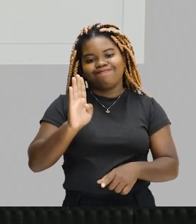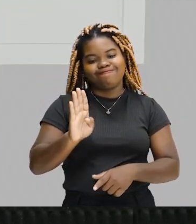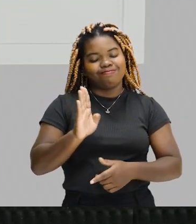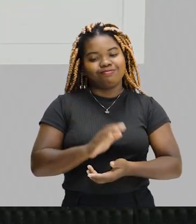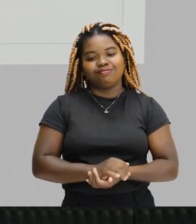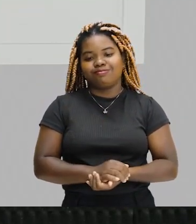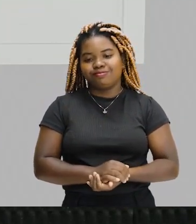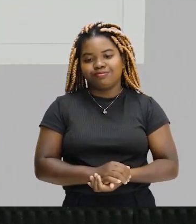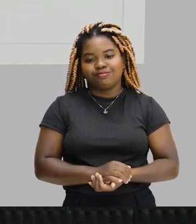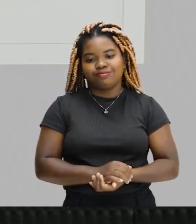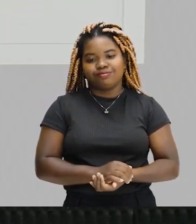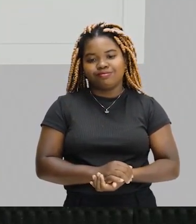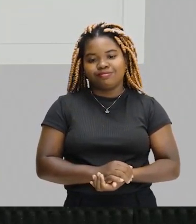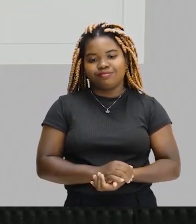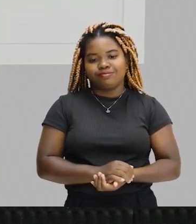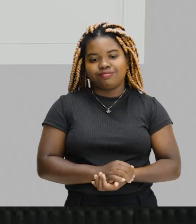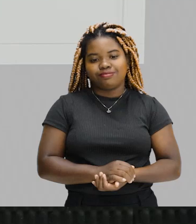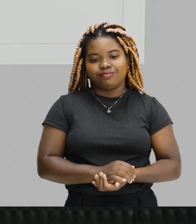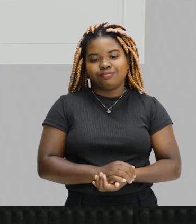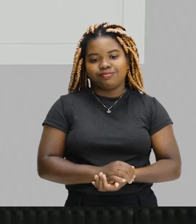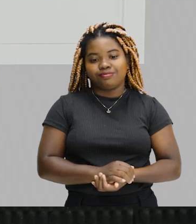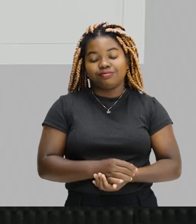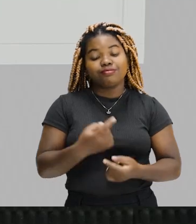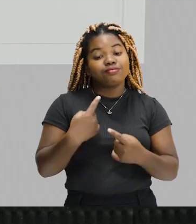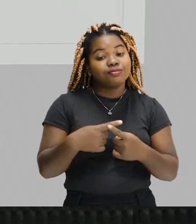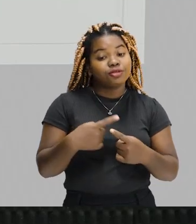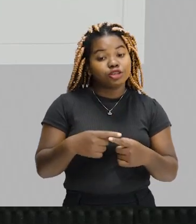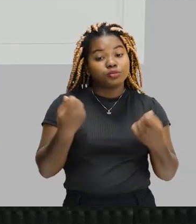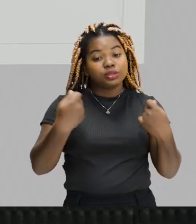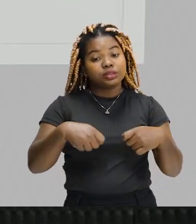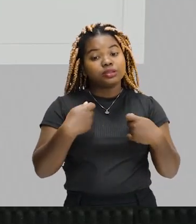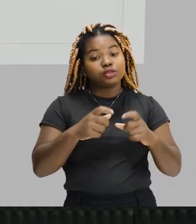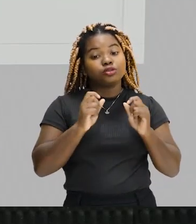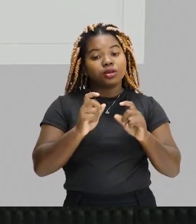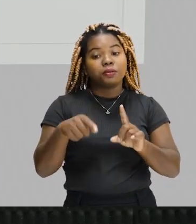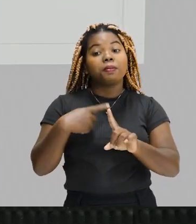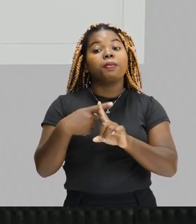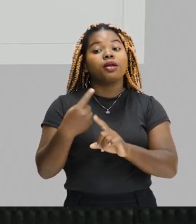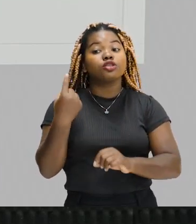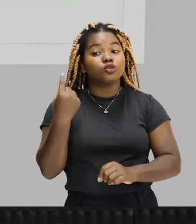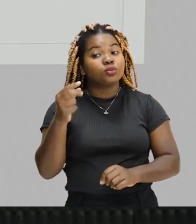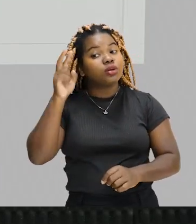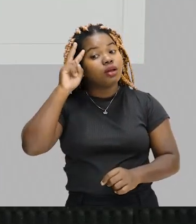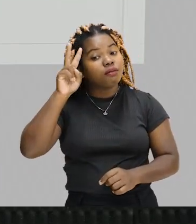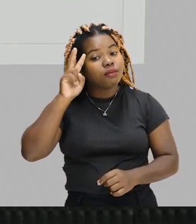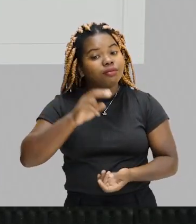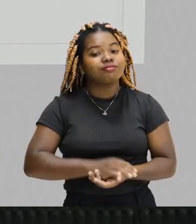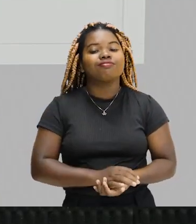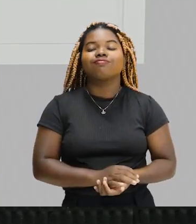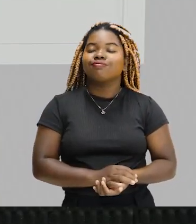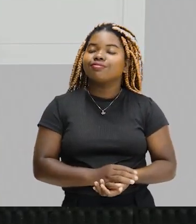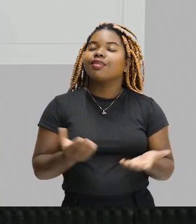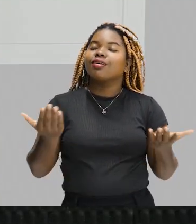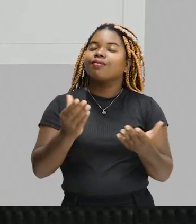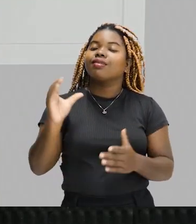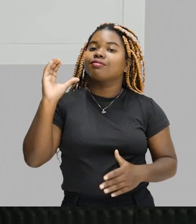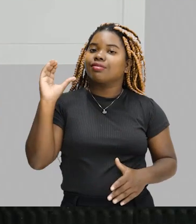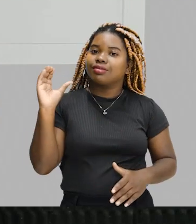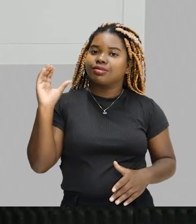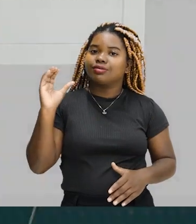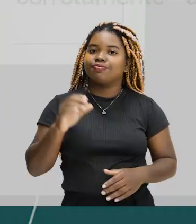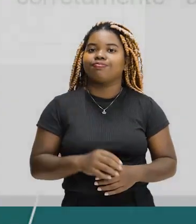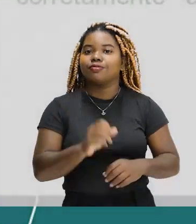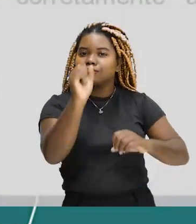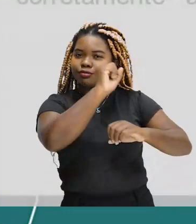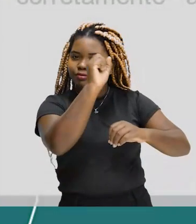B. Ok? Porque ele tem que dar mais 1. Lembre-se. Então vamos para a letra C.